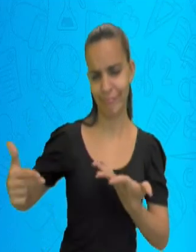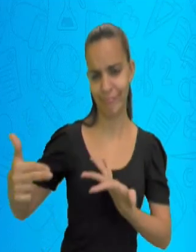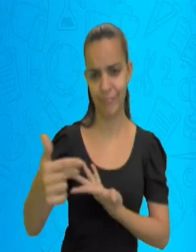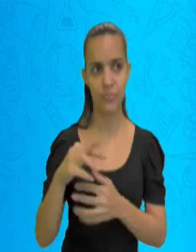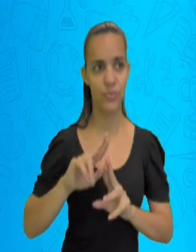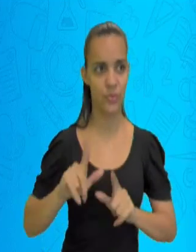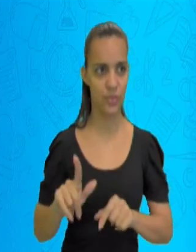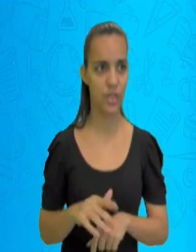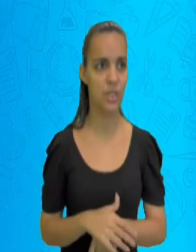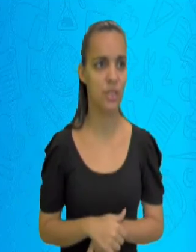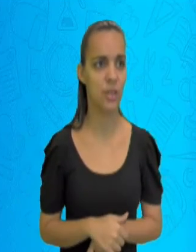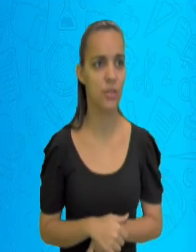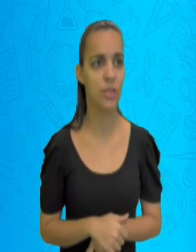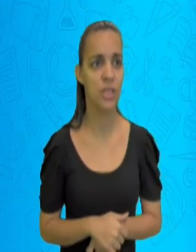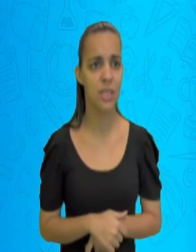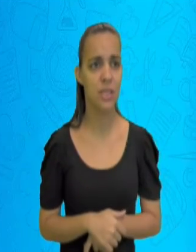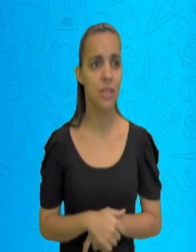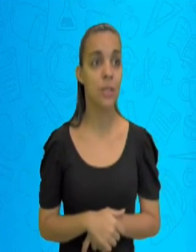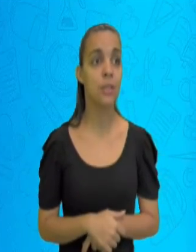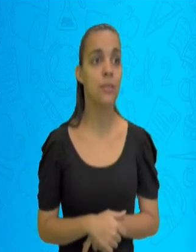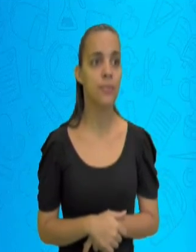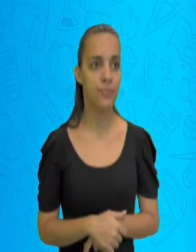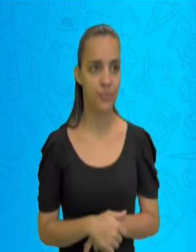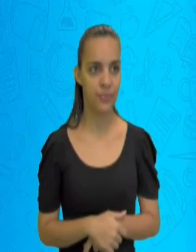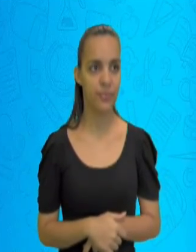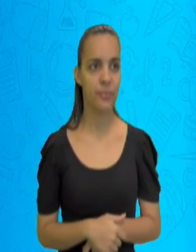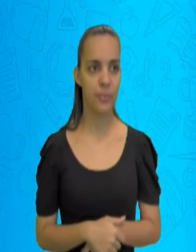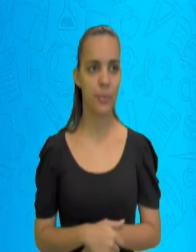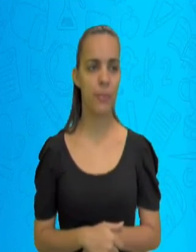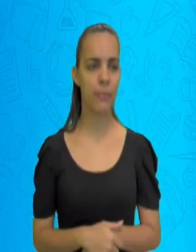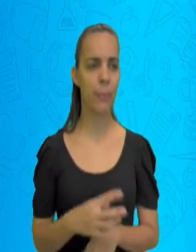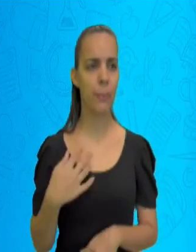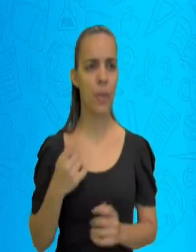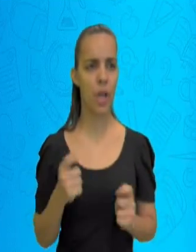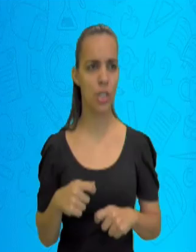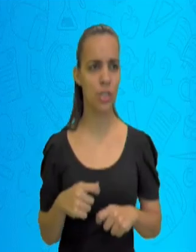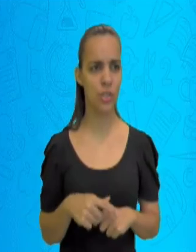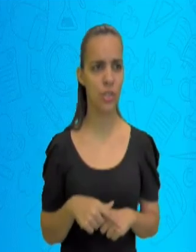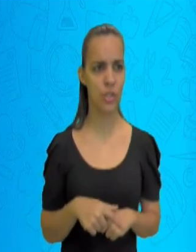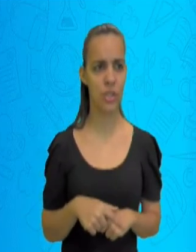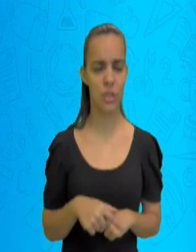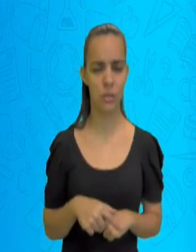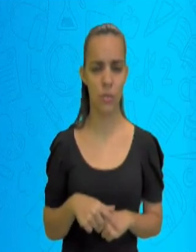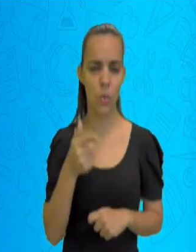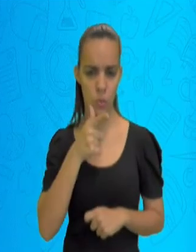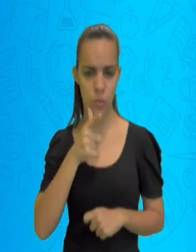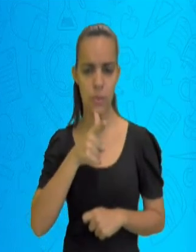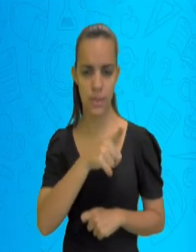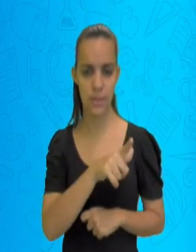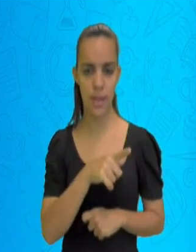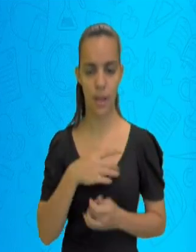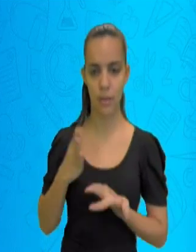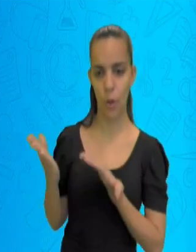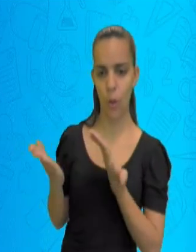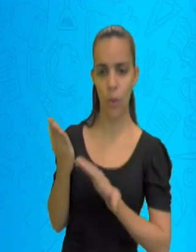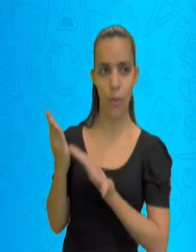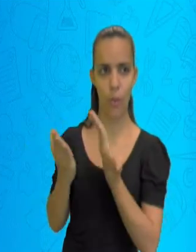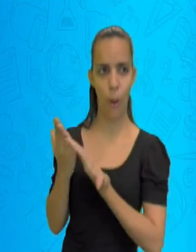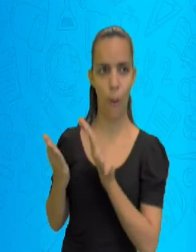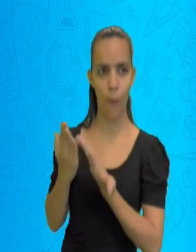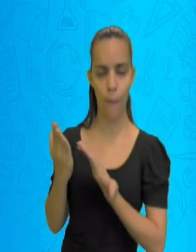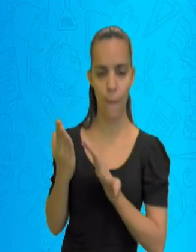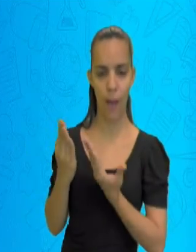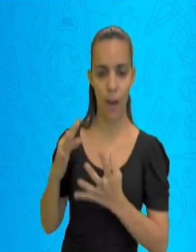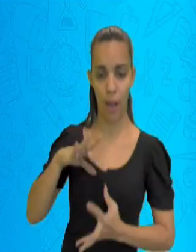planetário. E a gente é capaz de fazer essa comparação mesmo, né? Como